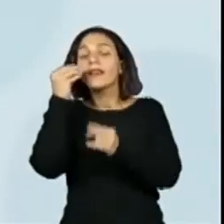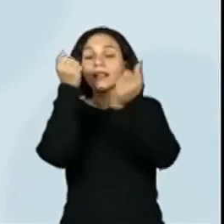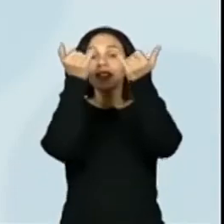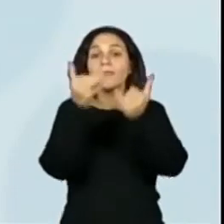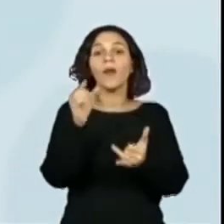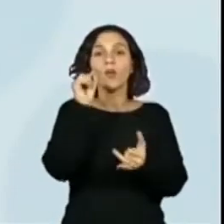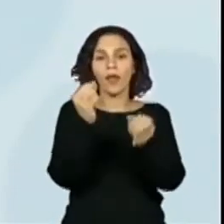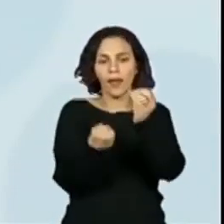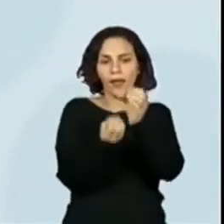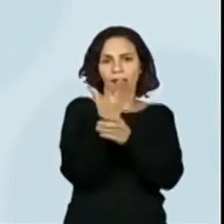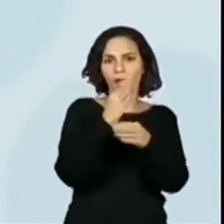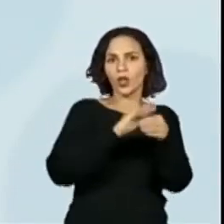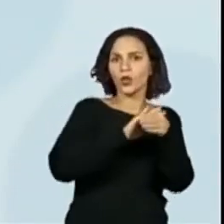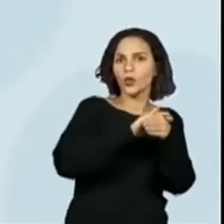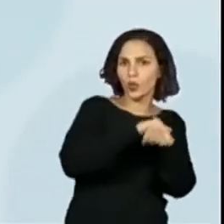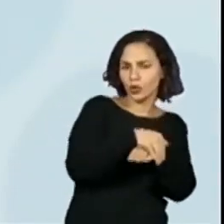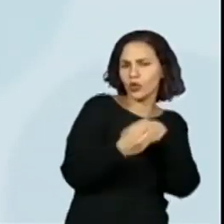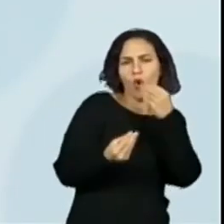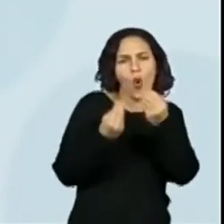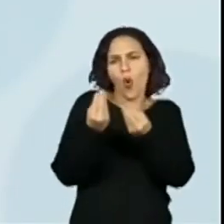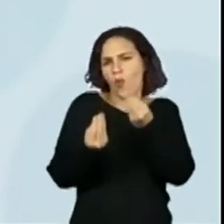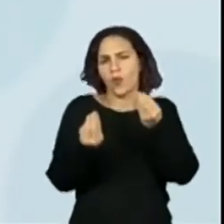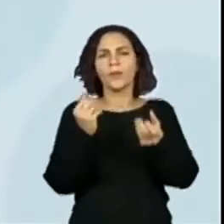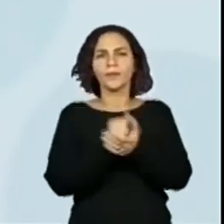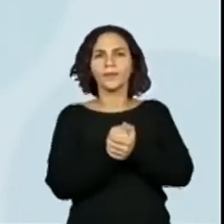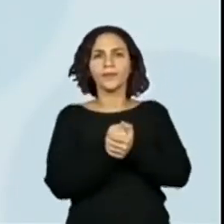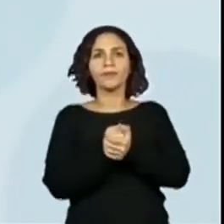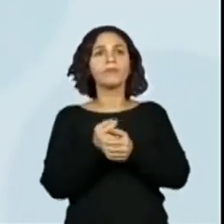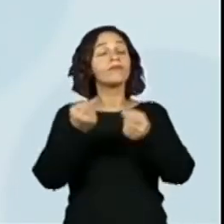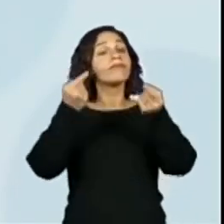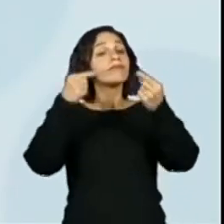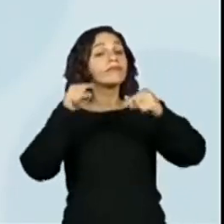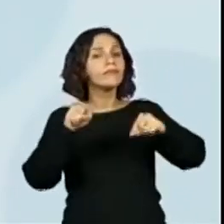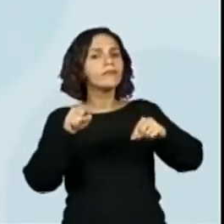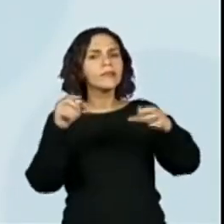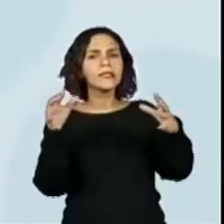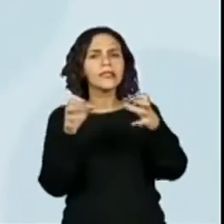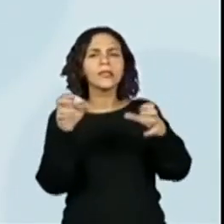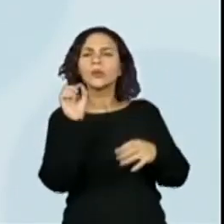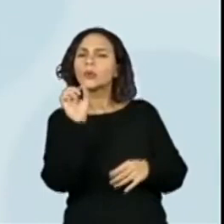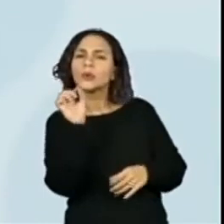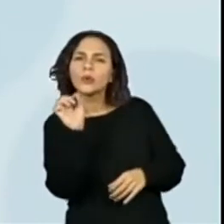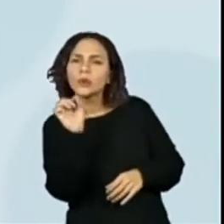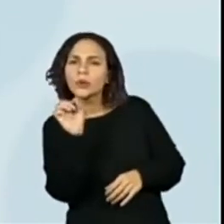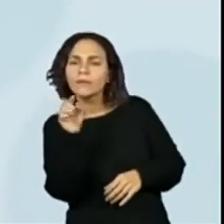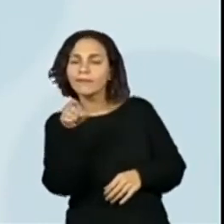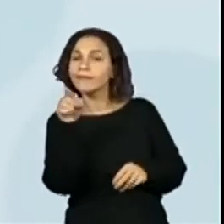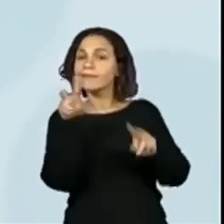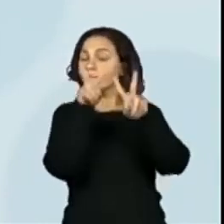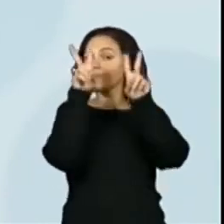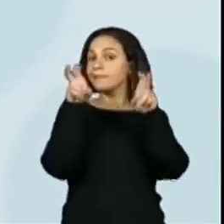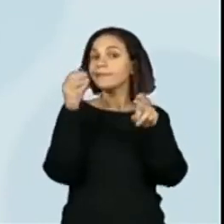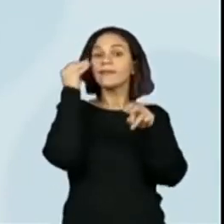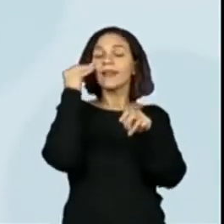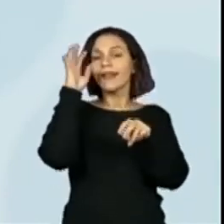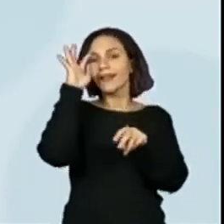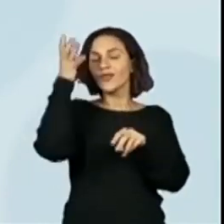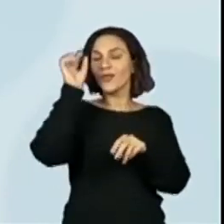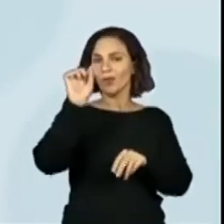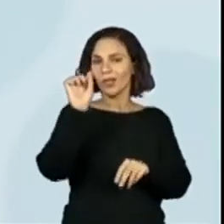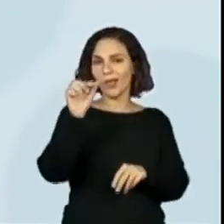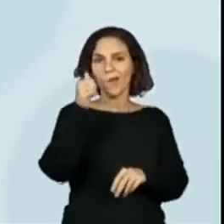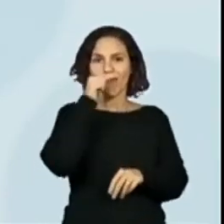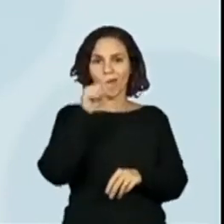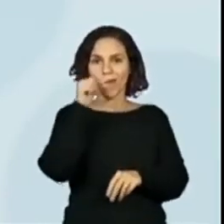noite. Como ela surgiu? Qual é o conflito? A grande questão dessa lenda. A moça que